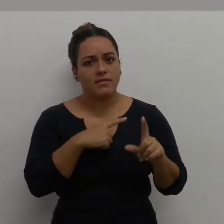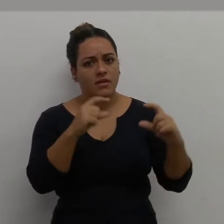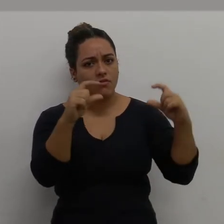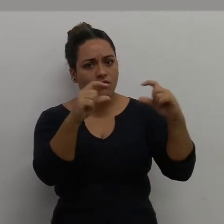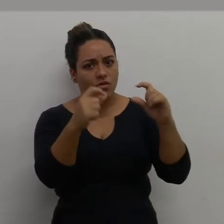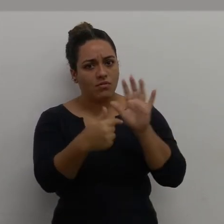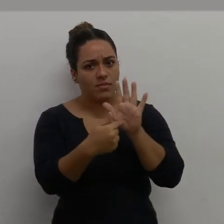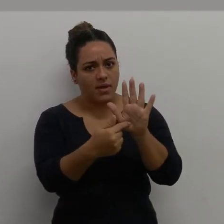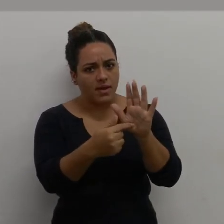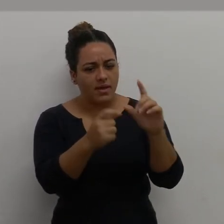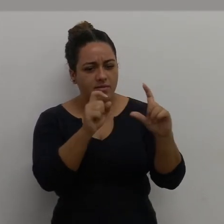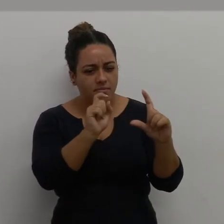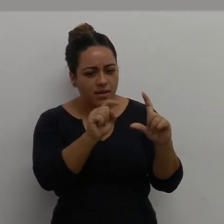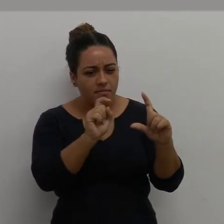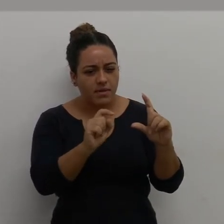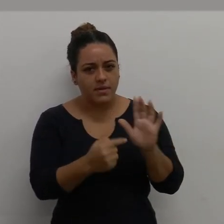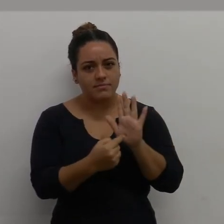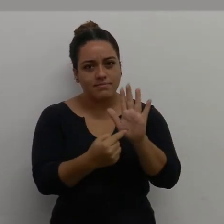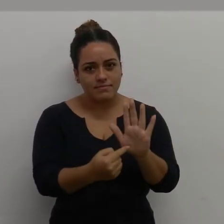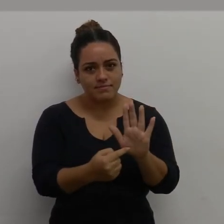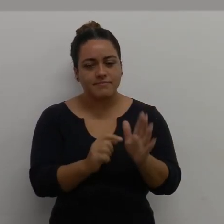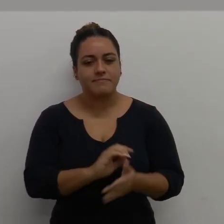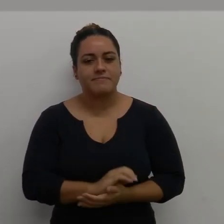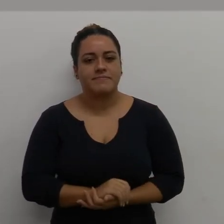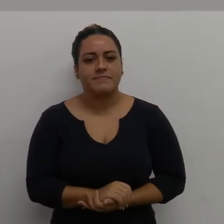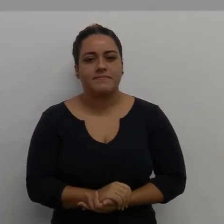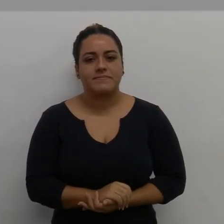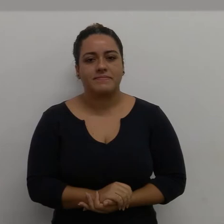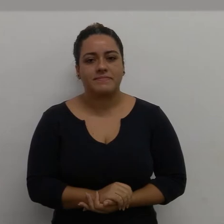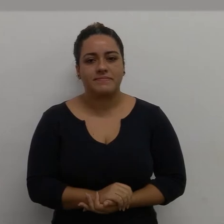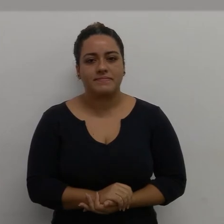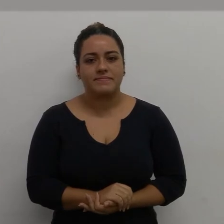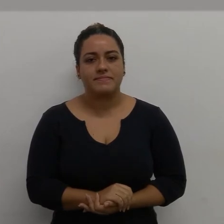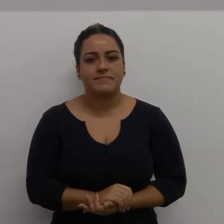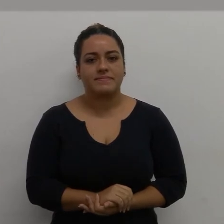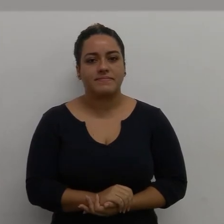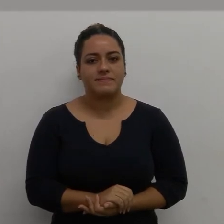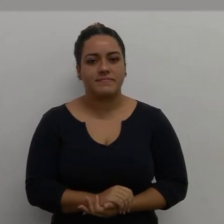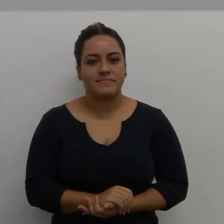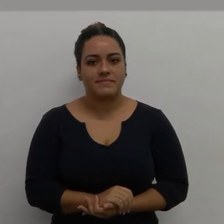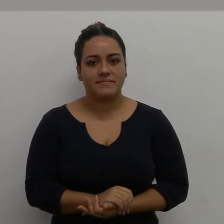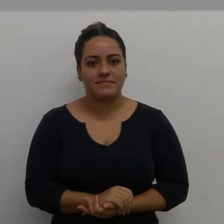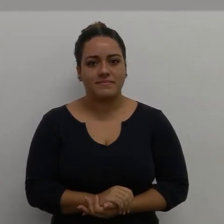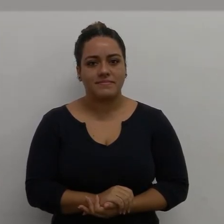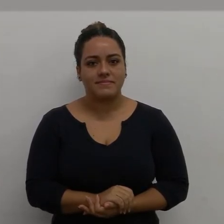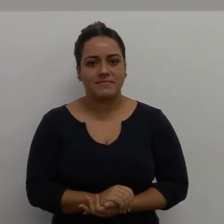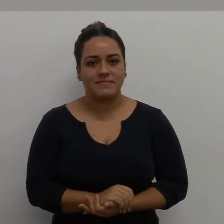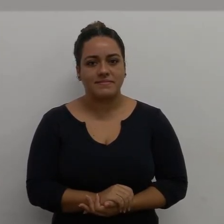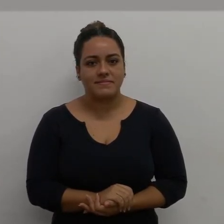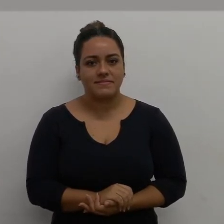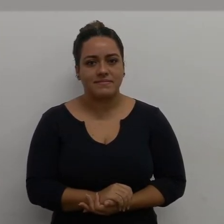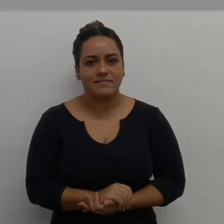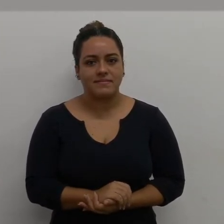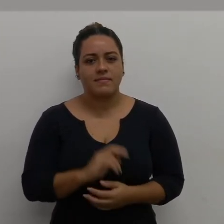Certo? Aqui também tem outra fórmula, aparece aqui. Certo? Tudo bem.